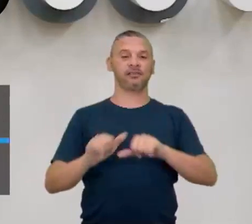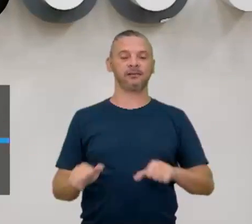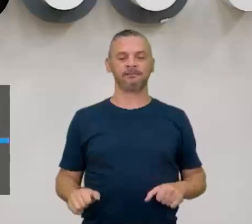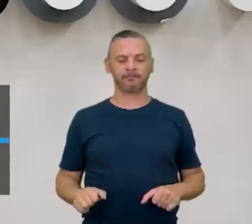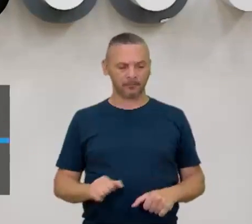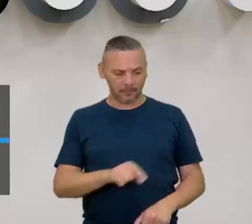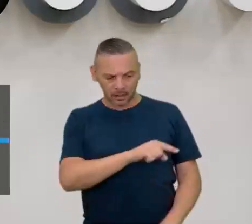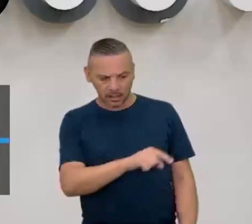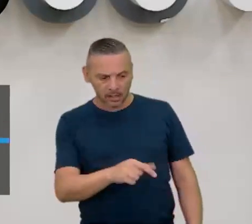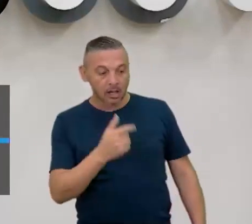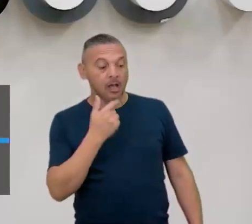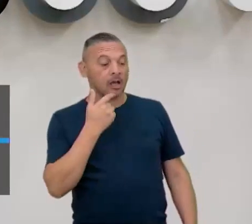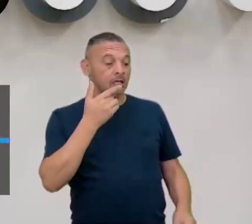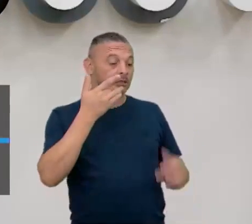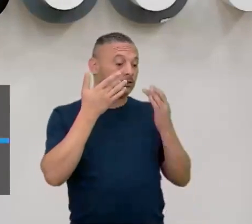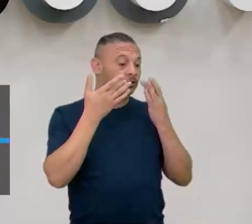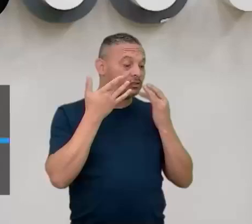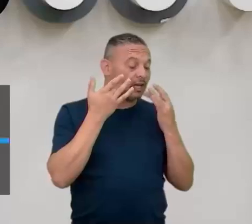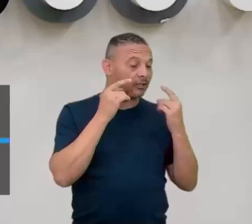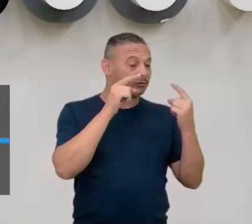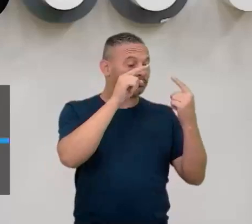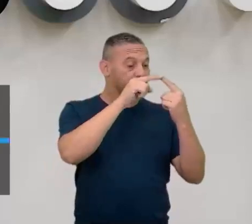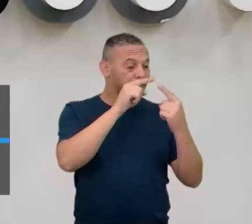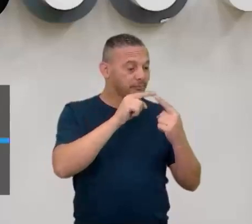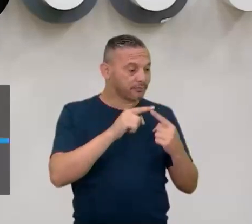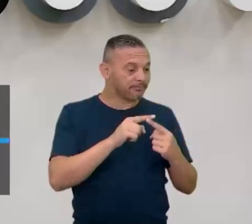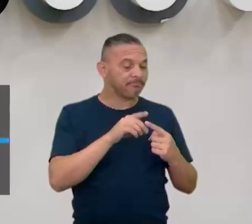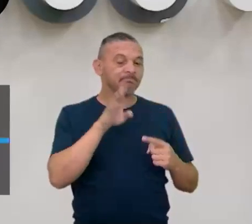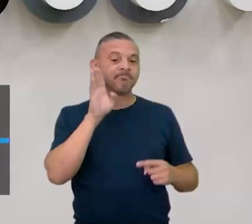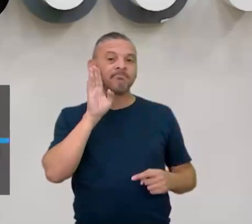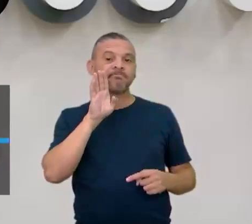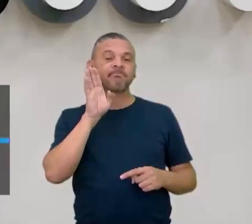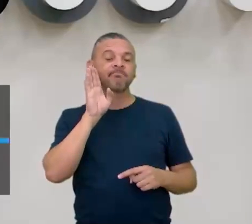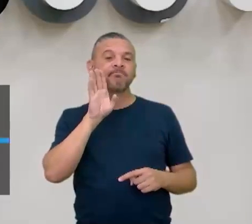mercado teatral no geral, é muito mais interessante. Então,